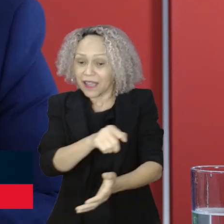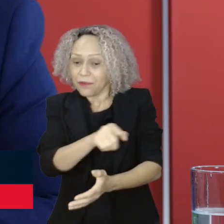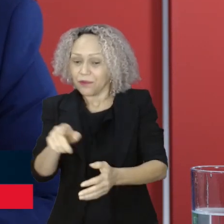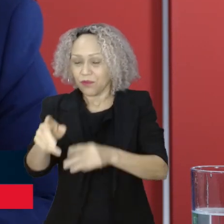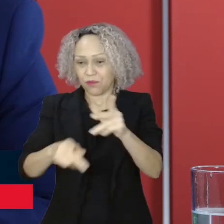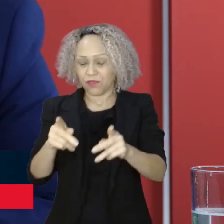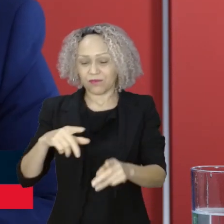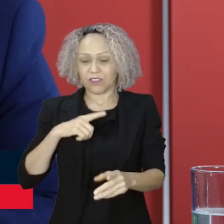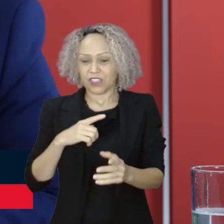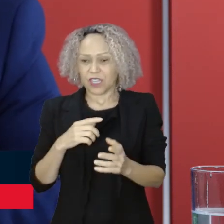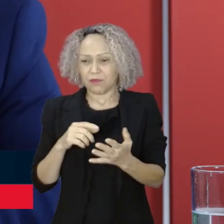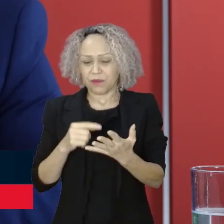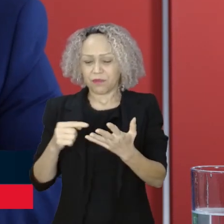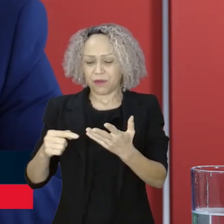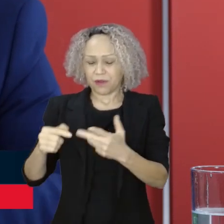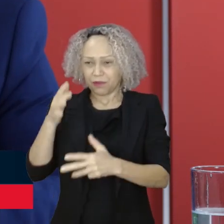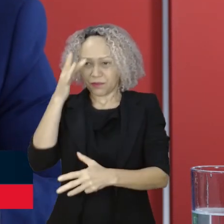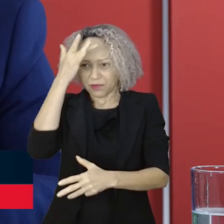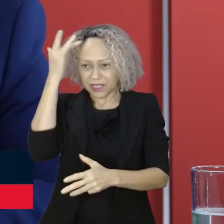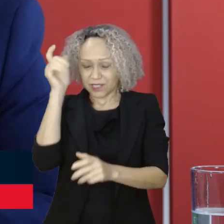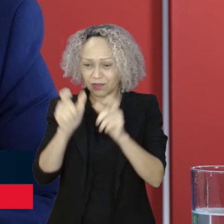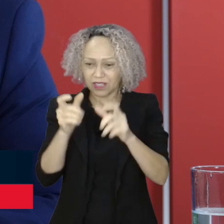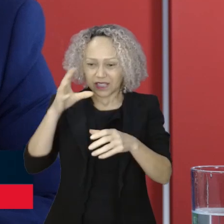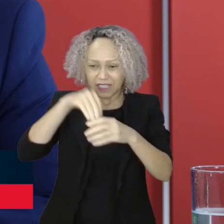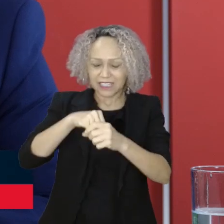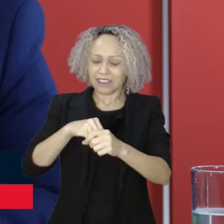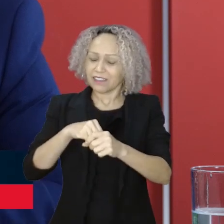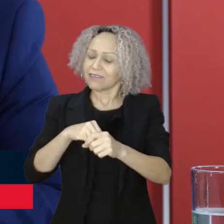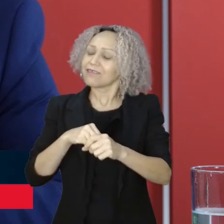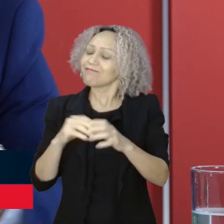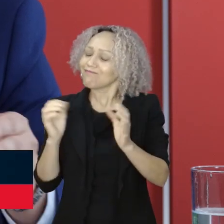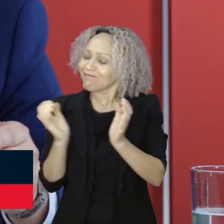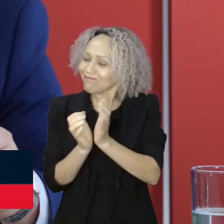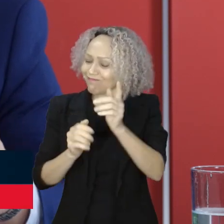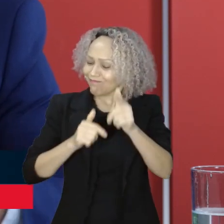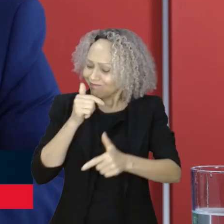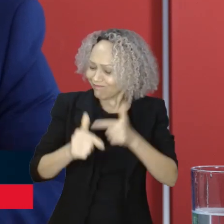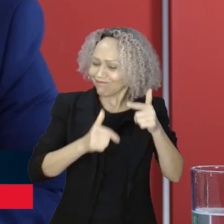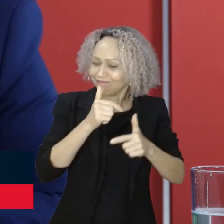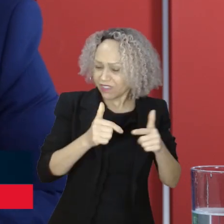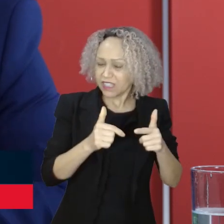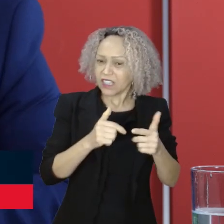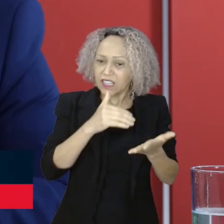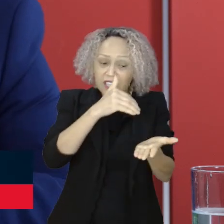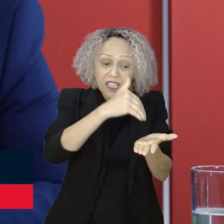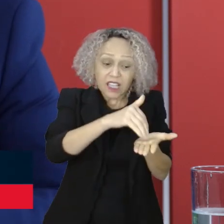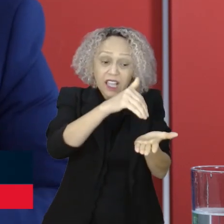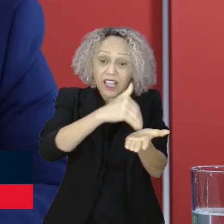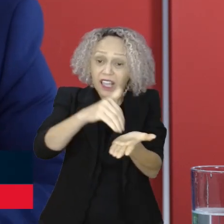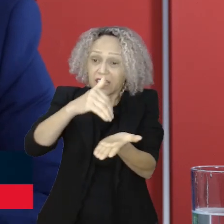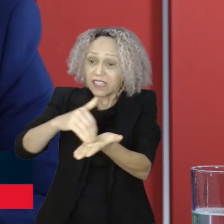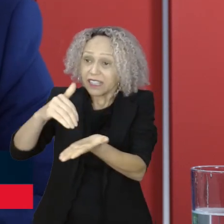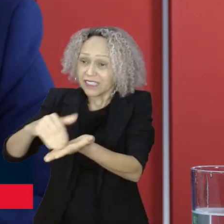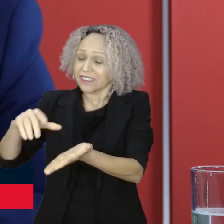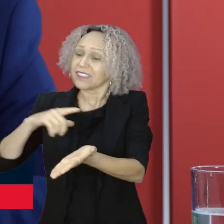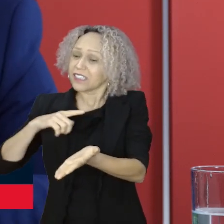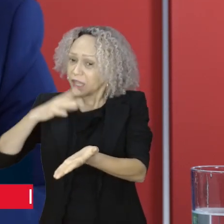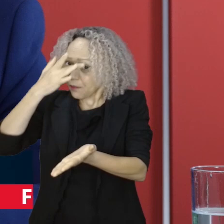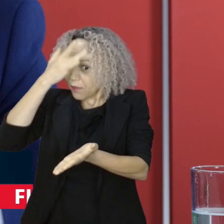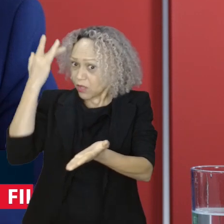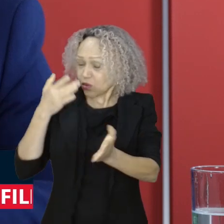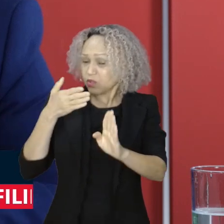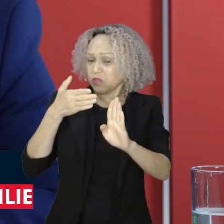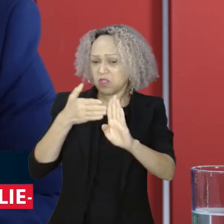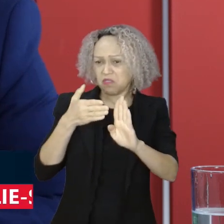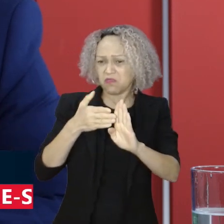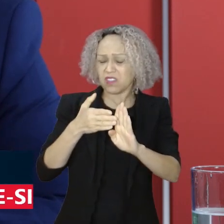bem formada, em cada uma das nossas vinculadas, em cada uma das nossas secretarias, temos pessoas de referência